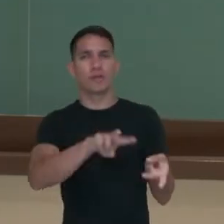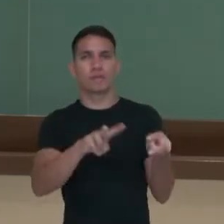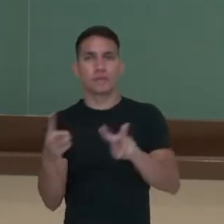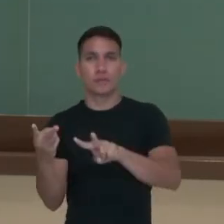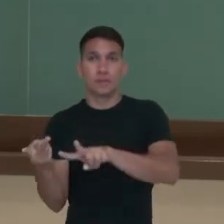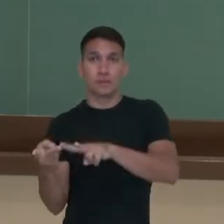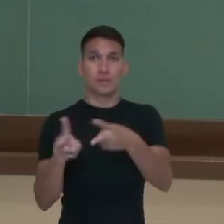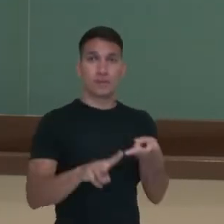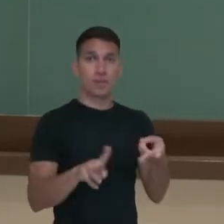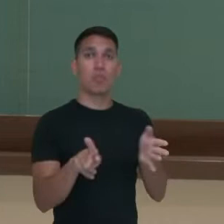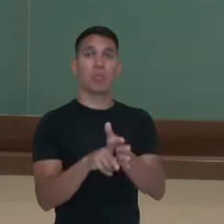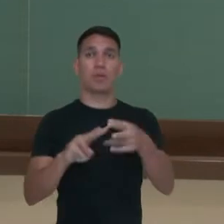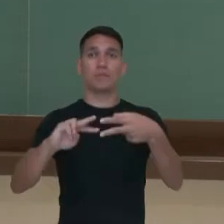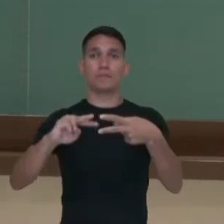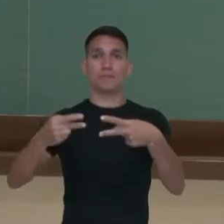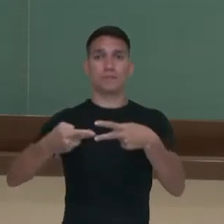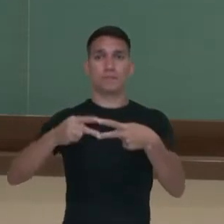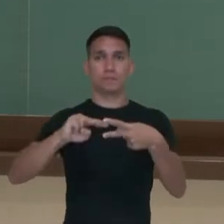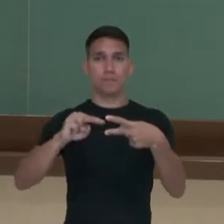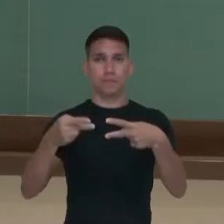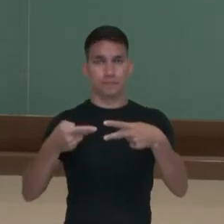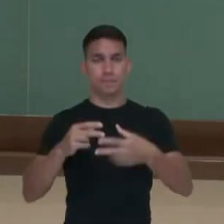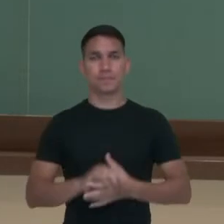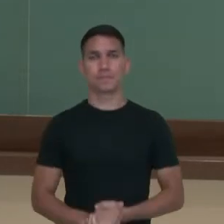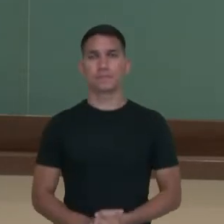através de regra de 3, por exemplo.